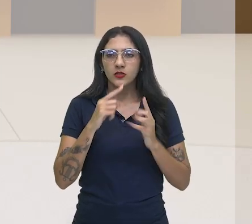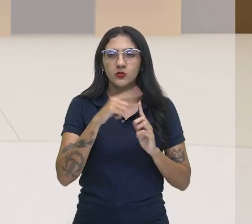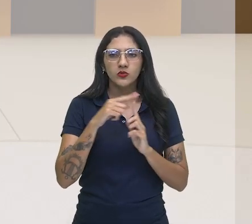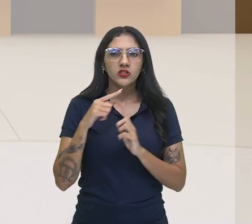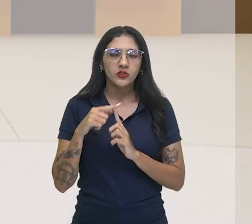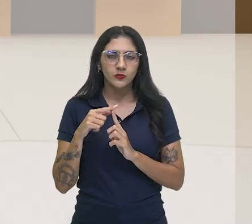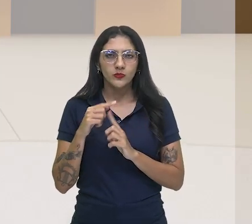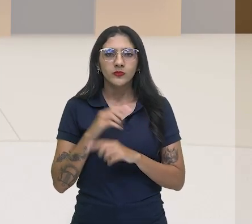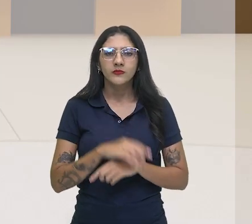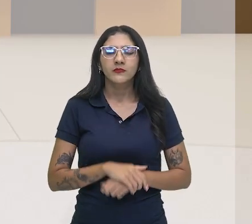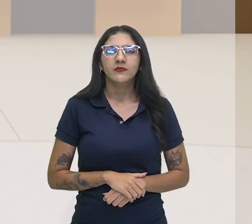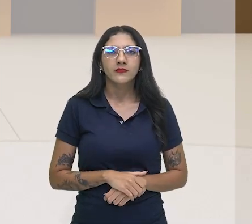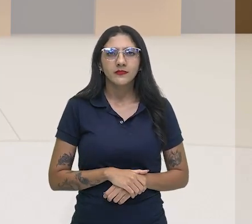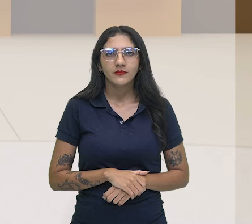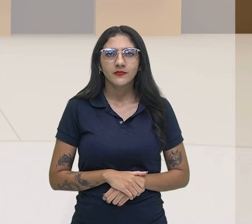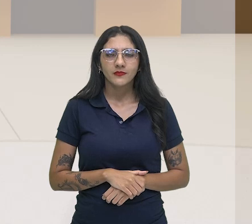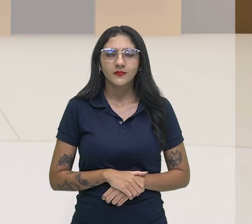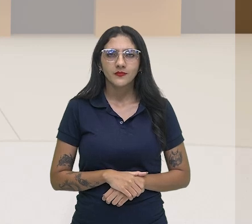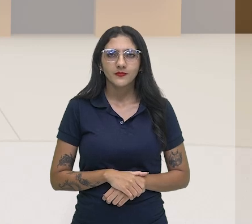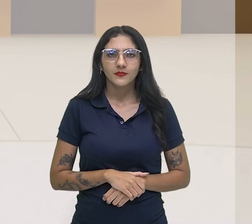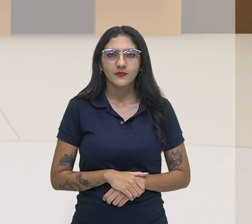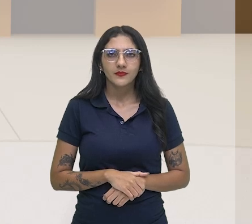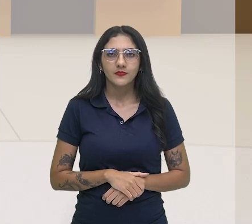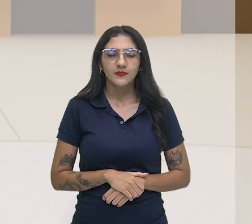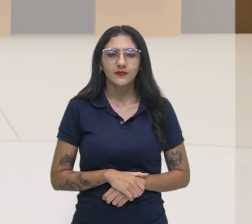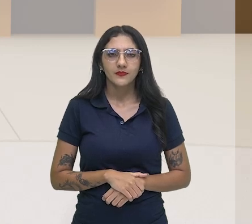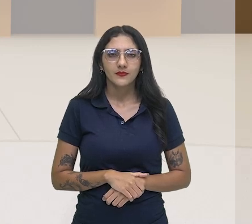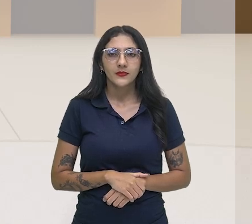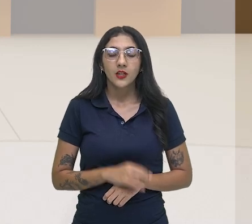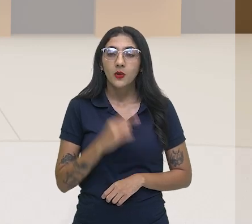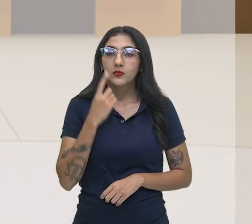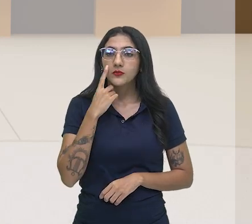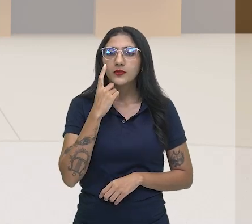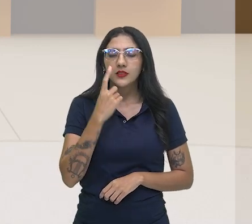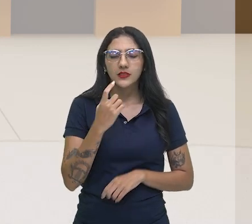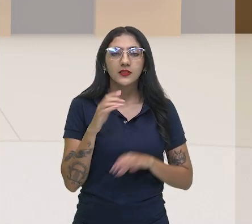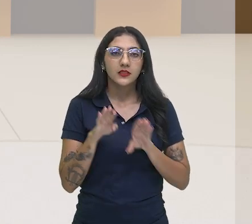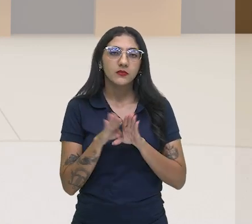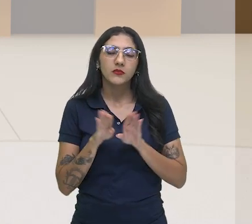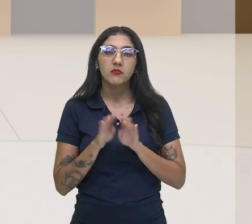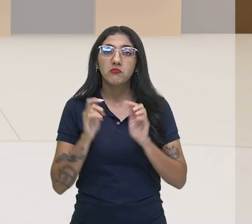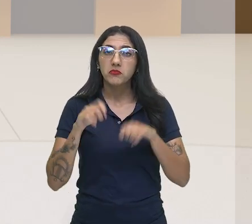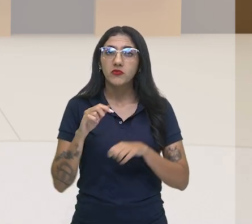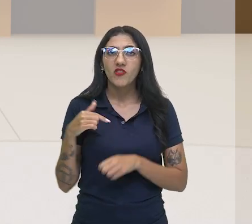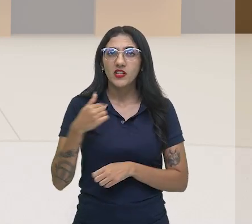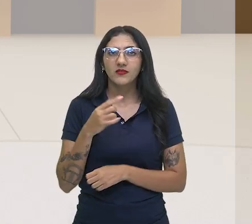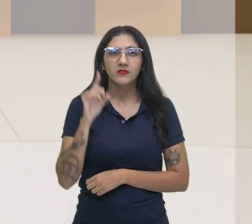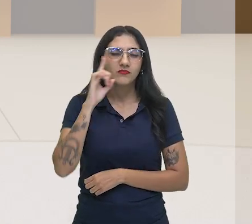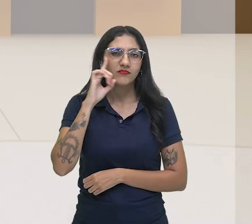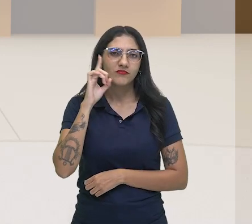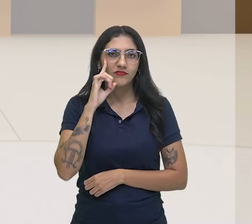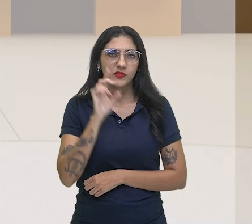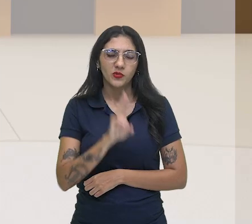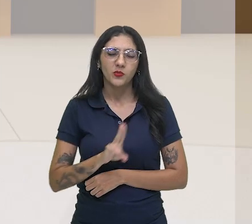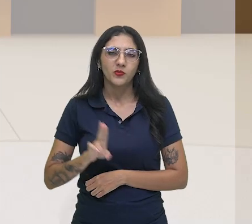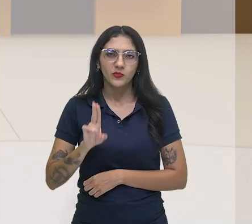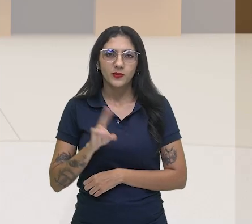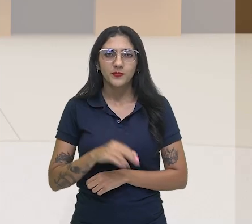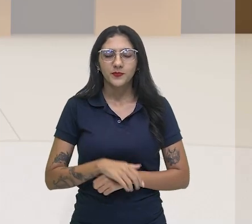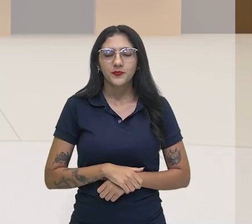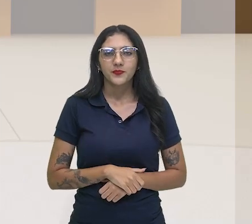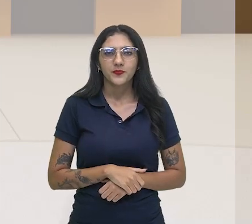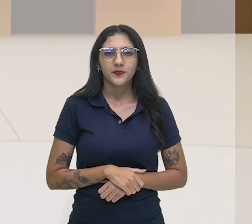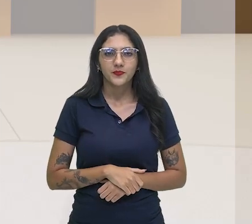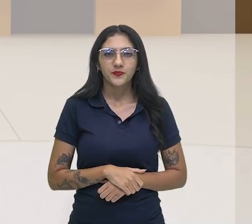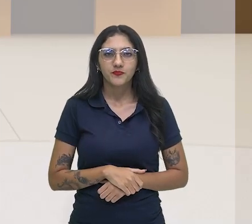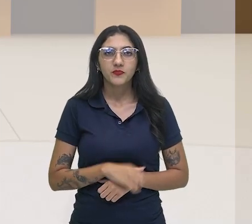professora. E o interessante é a gente pensar que a gente pode colocar isso no nosso dia a dia. Por exemplo, trazendo para aquilo que